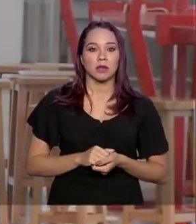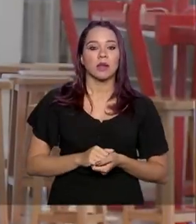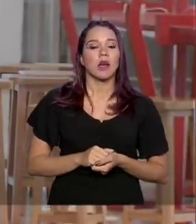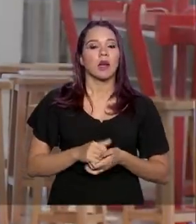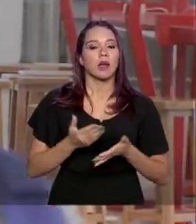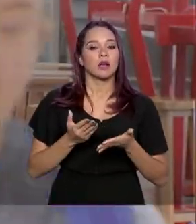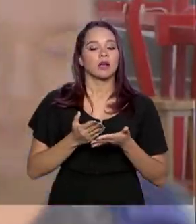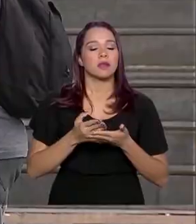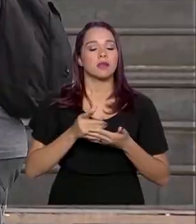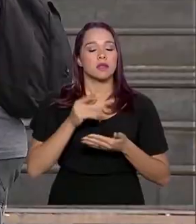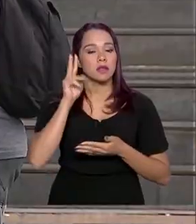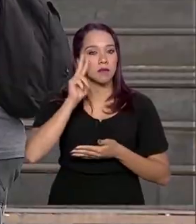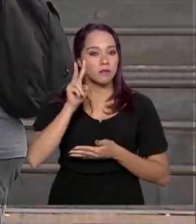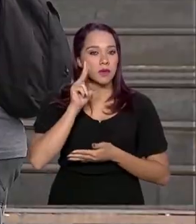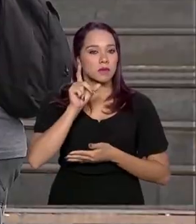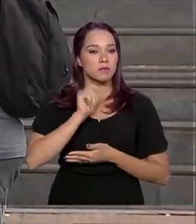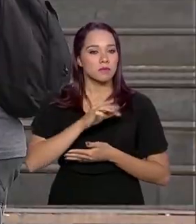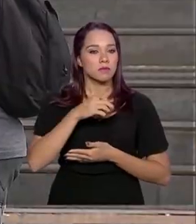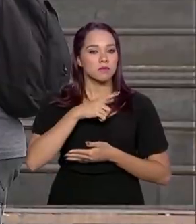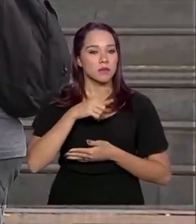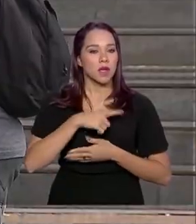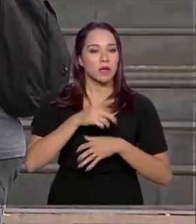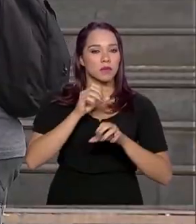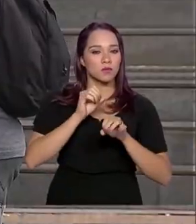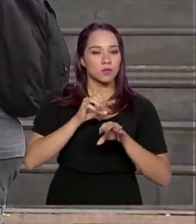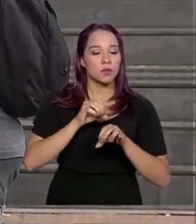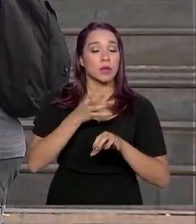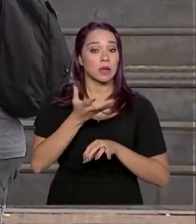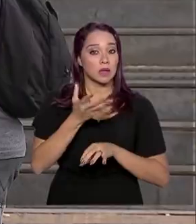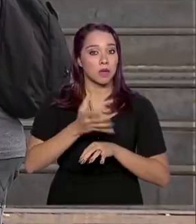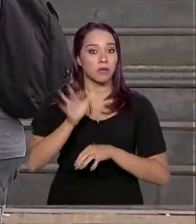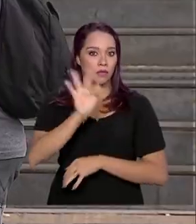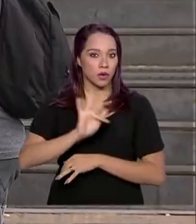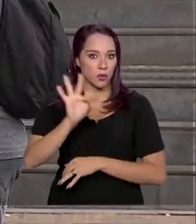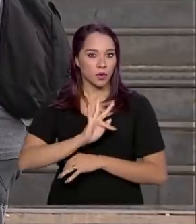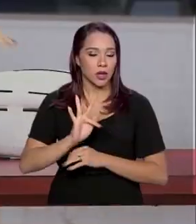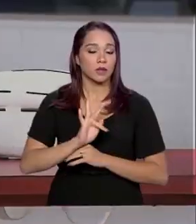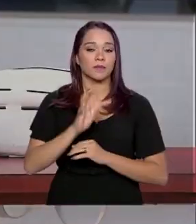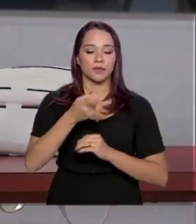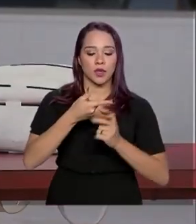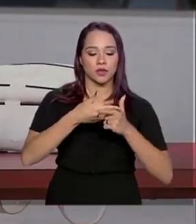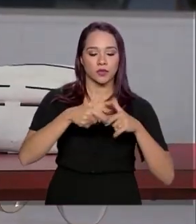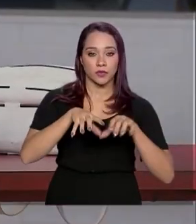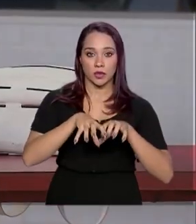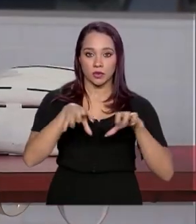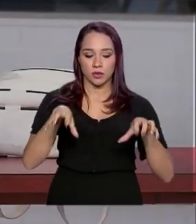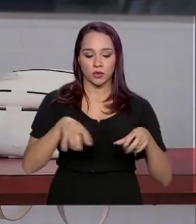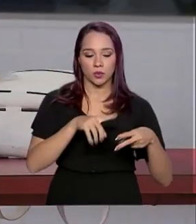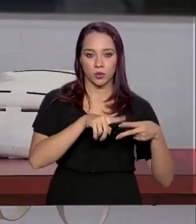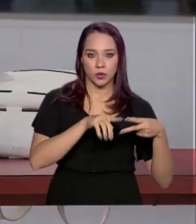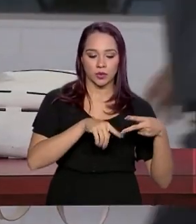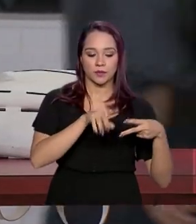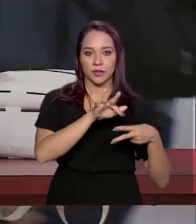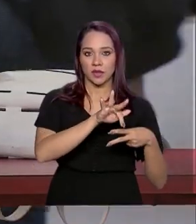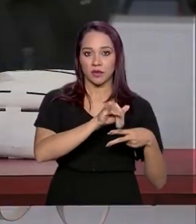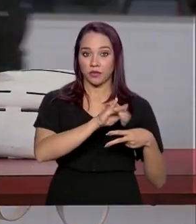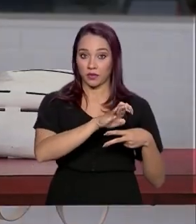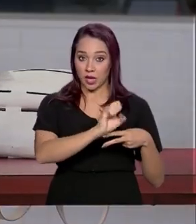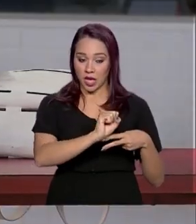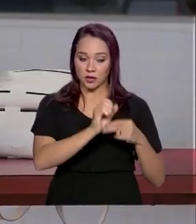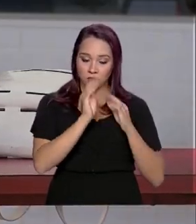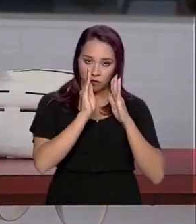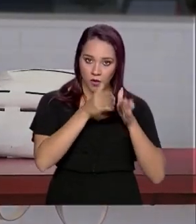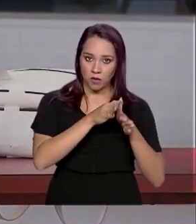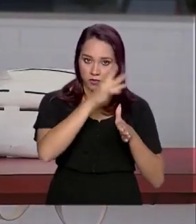que concede financiamento a estudantes de instituições particulares de ensino superior, é dividido em duas modalidades. O FIES é voltado para